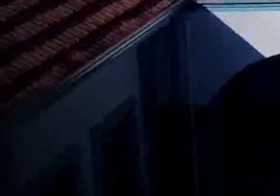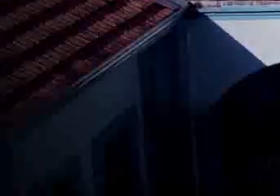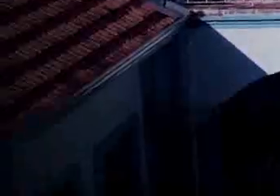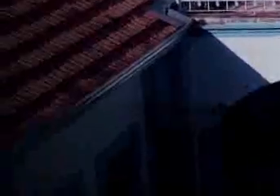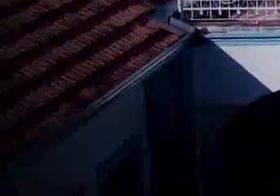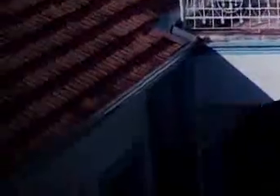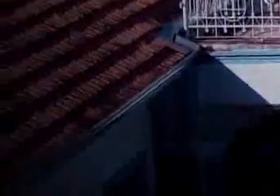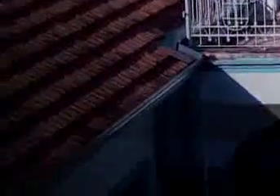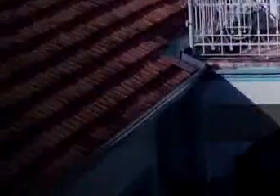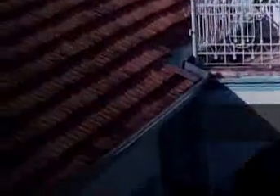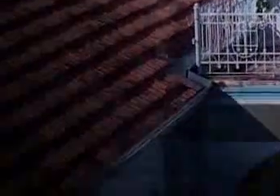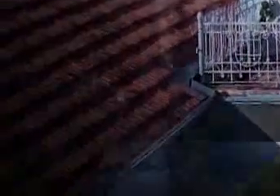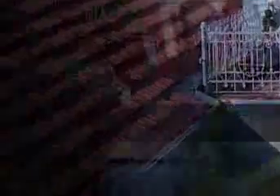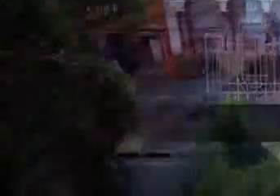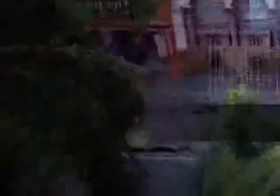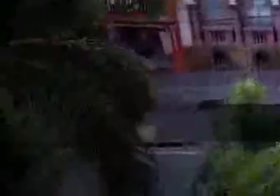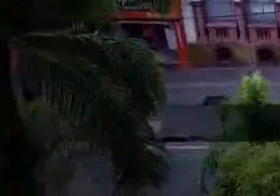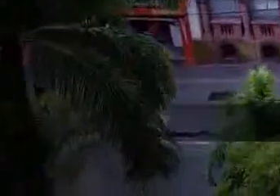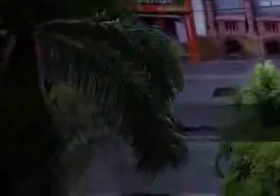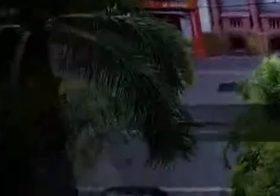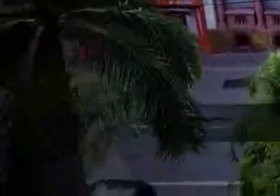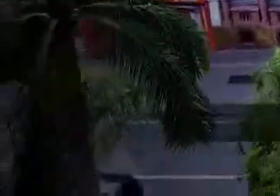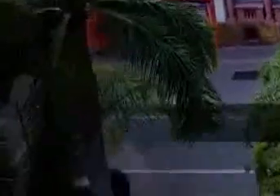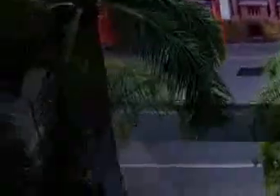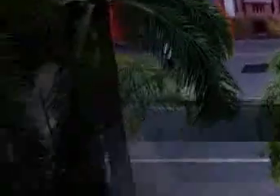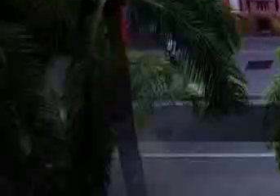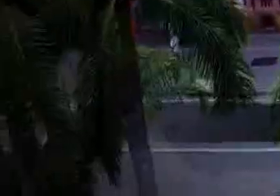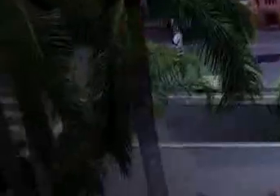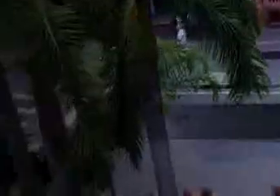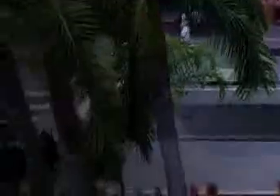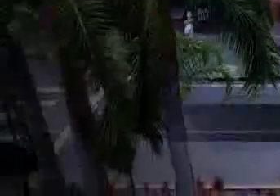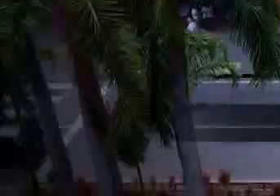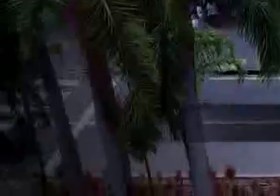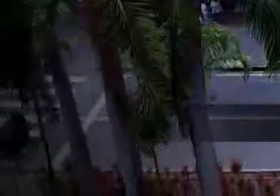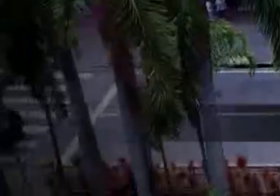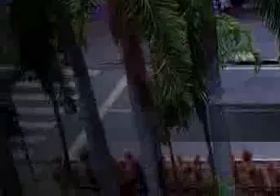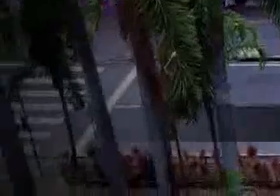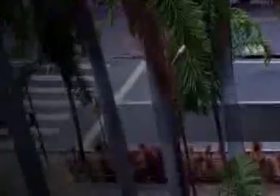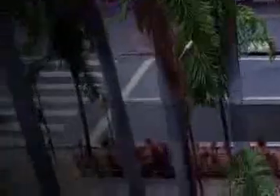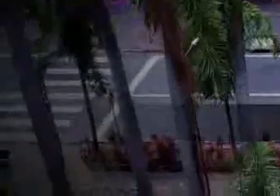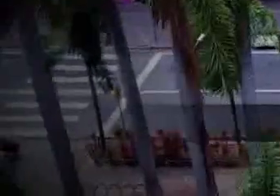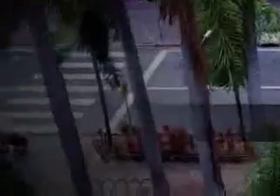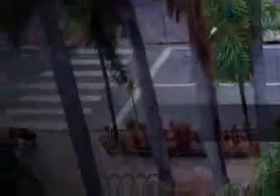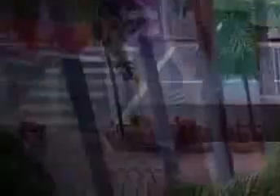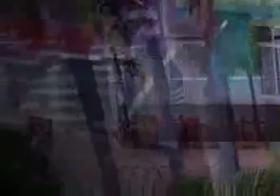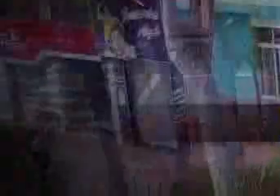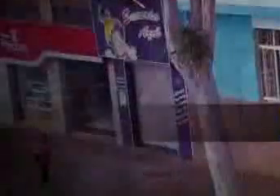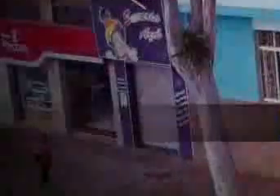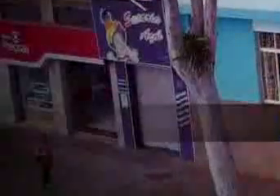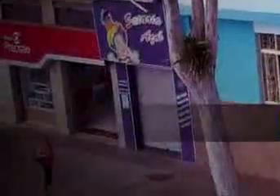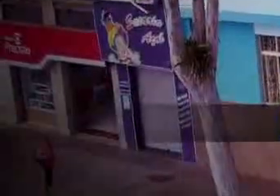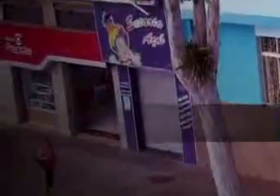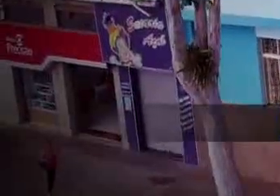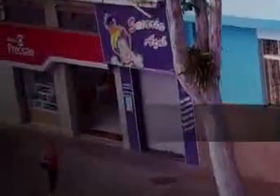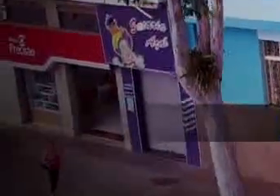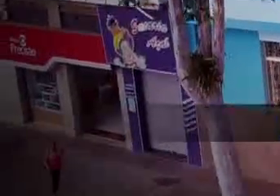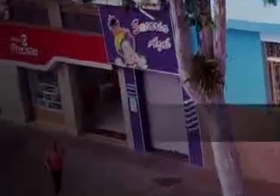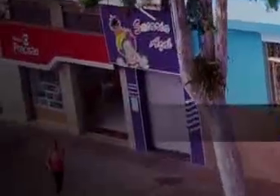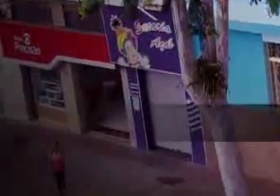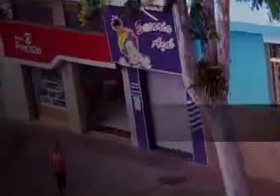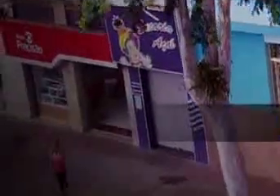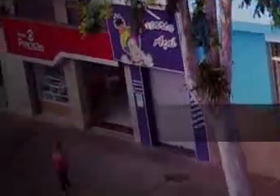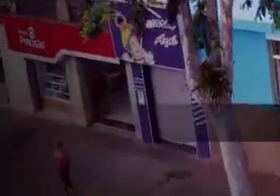justiça clava forte. Verás que o fim do teu não foge a Lula. Defende quem te